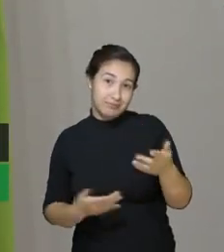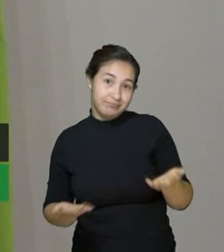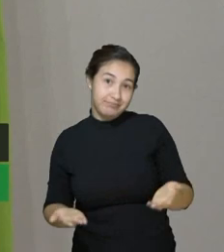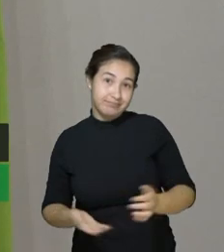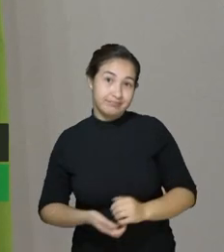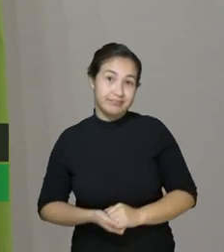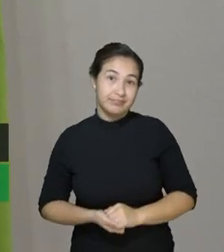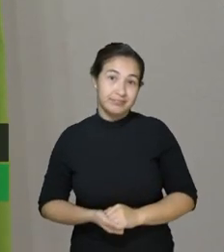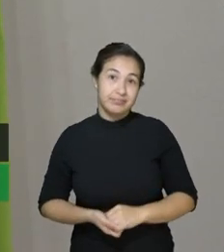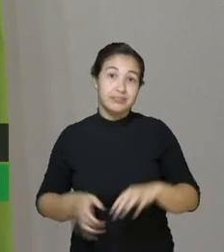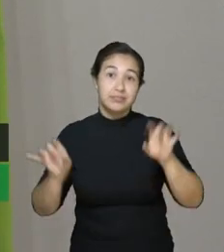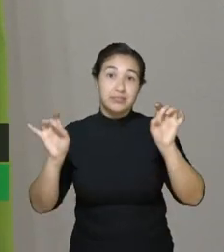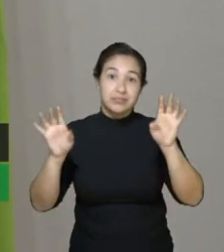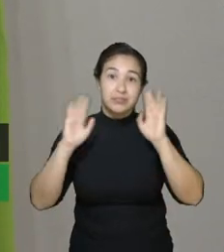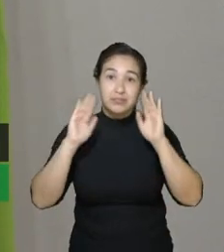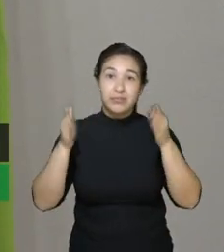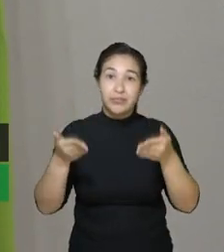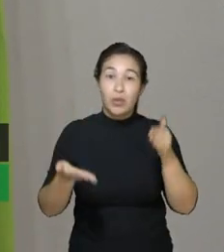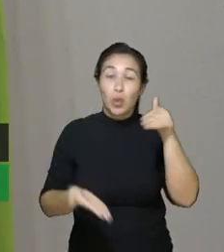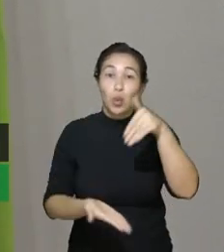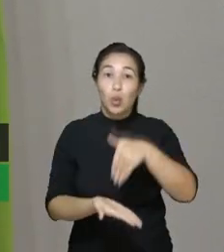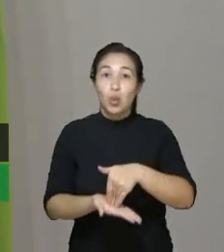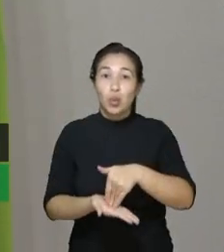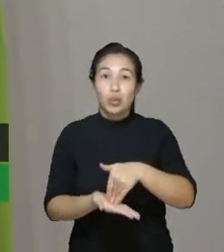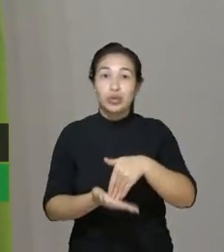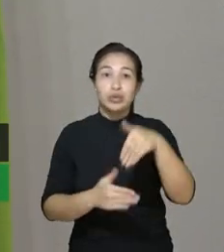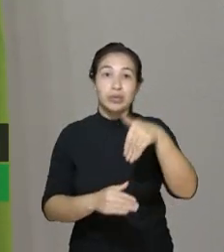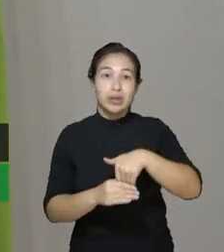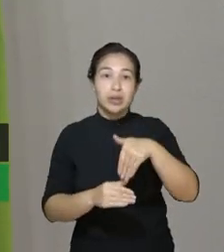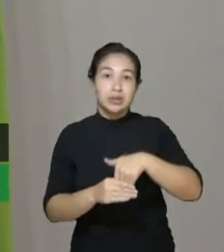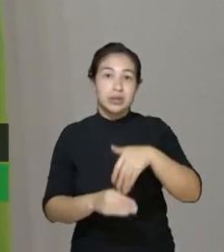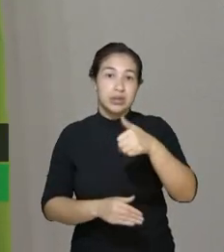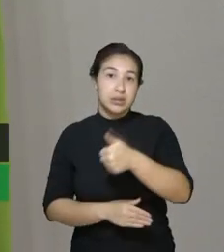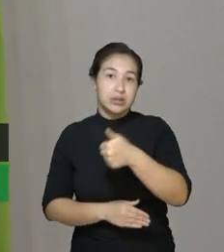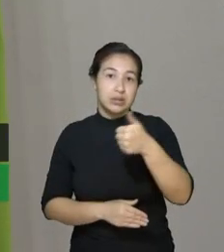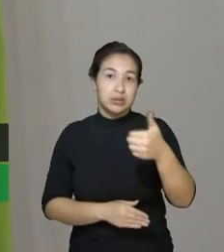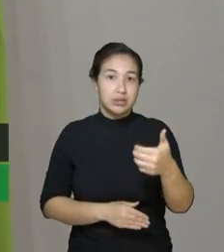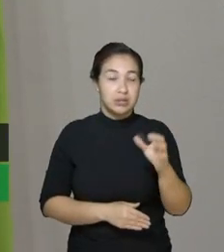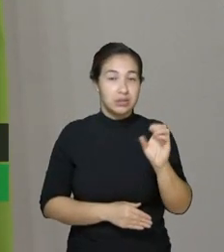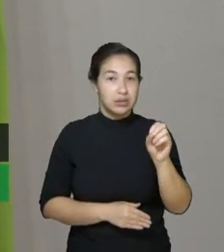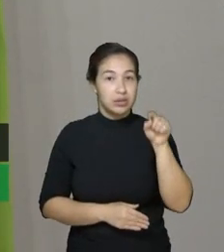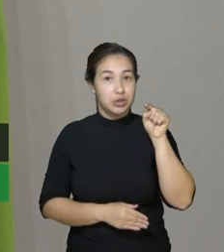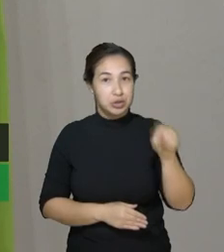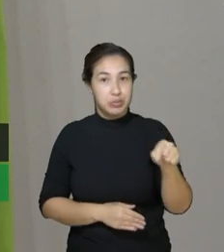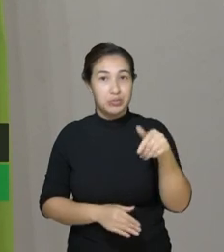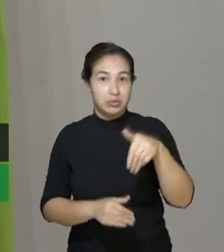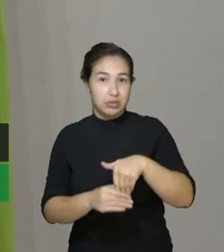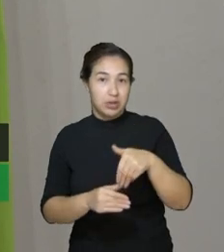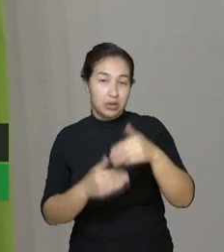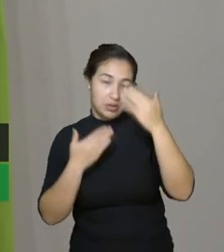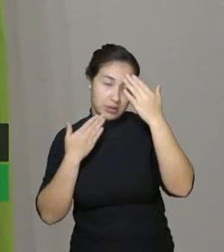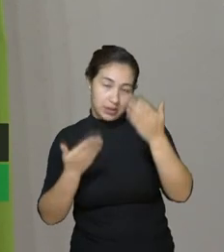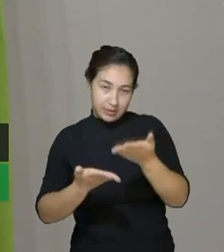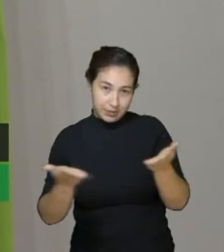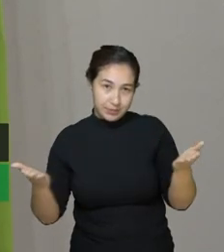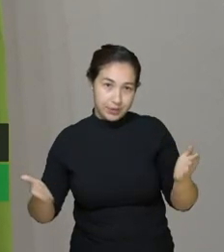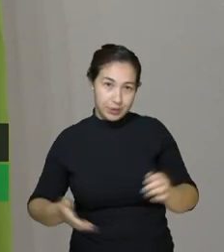Em especial a esta última eleição, 110.531 eleitores, eu muito obrigado.